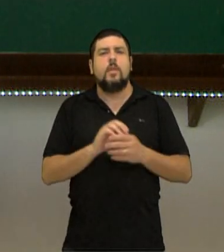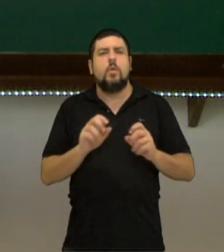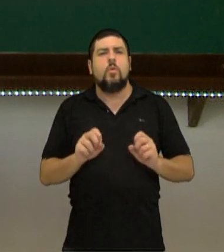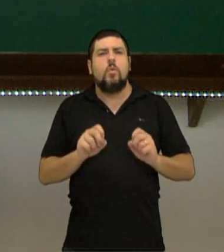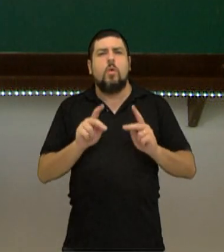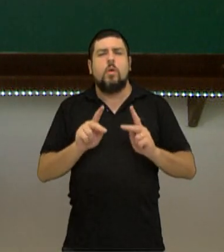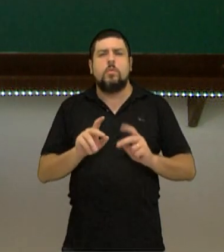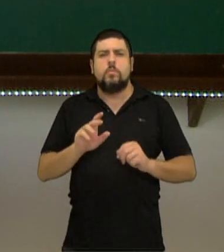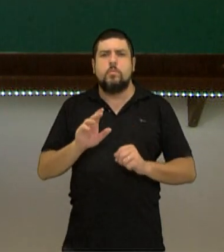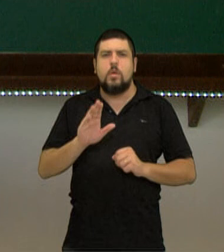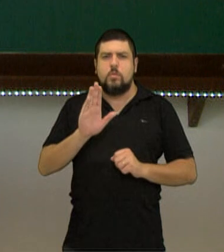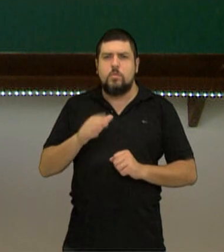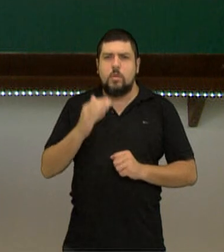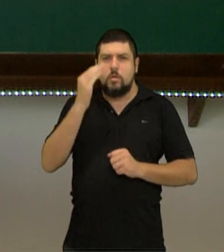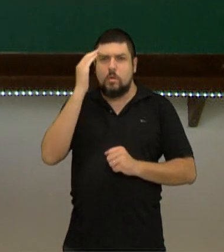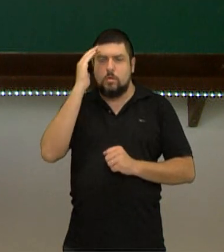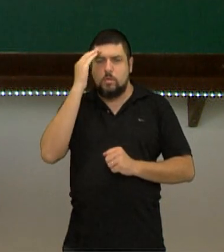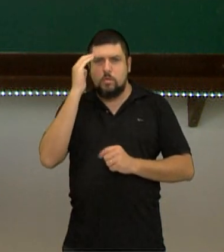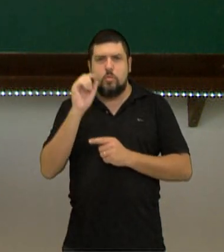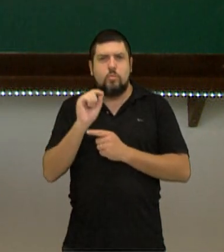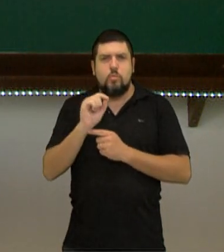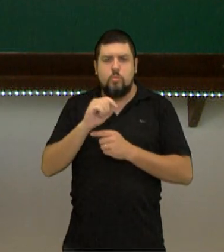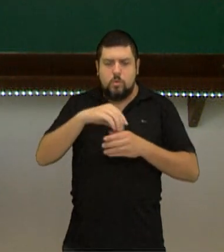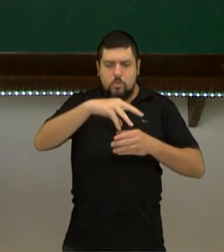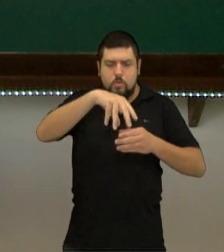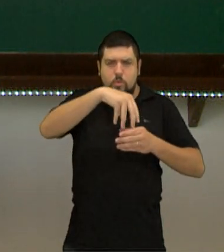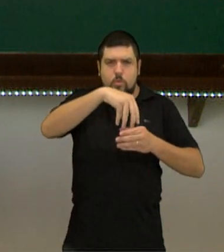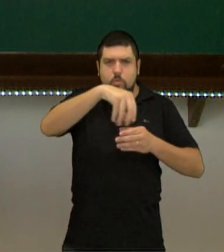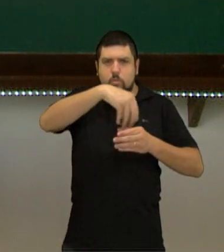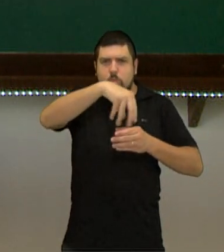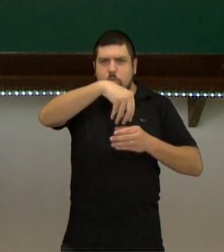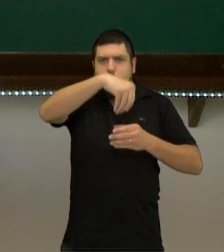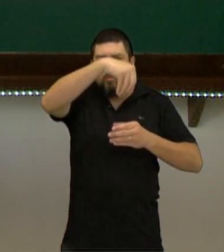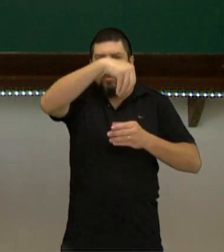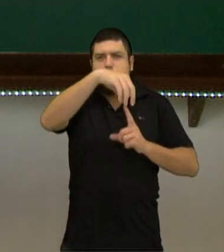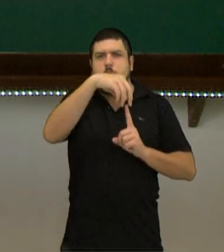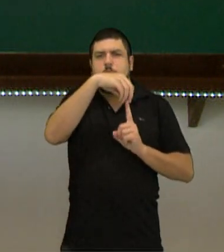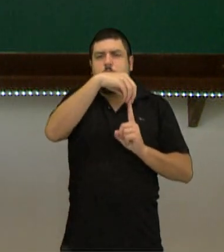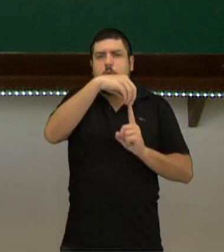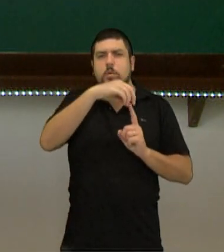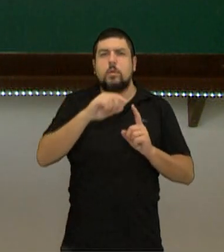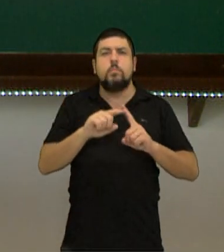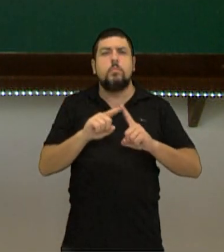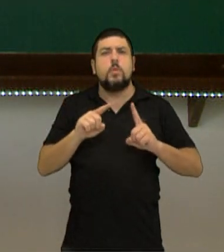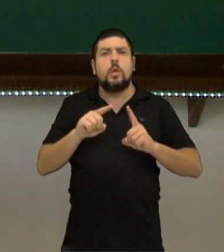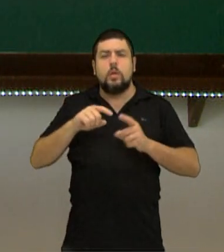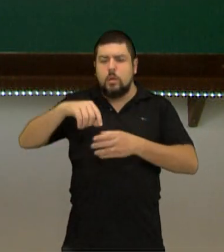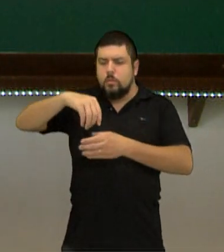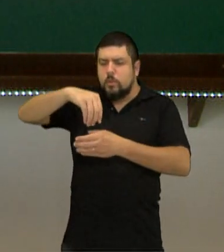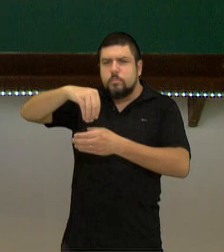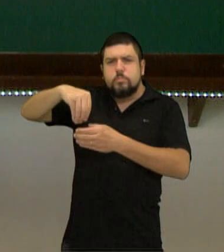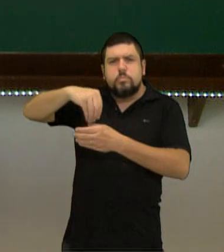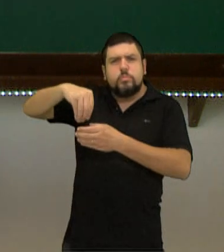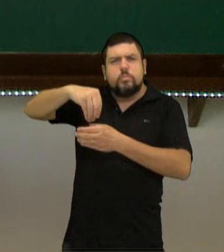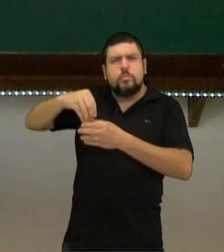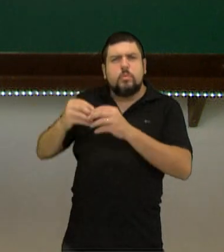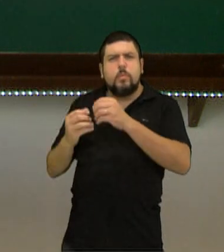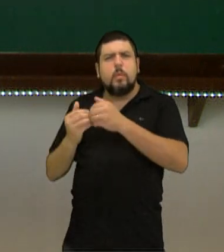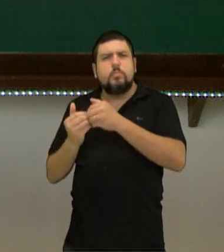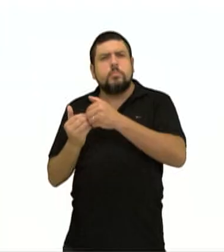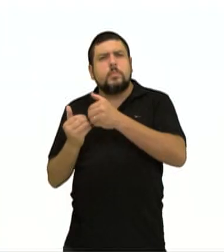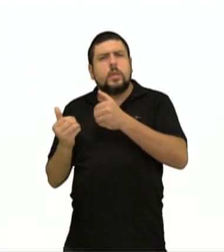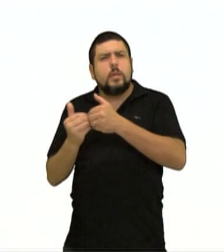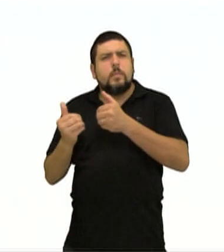uma mistura do tipo homogênea. E as heterogêneas? As misturas heterogêneas são aquelas que